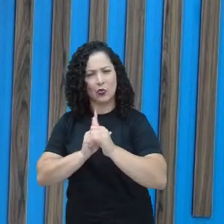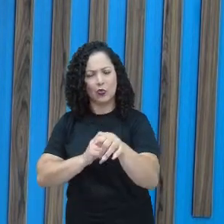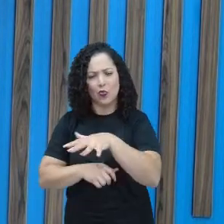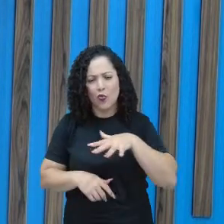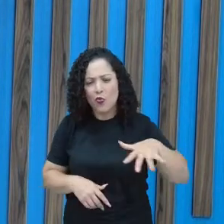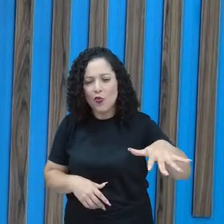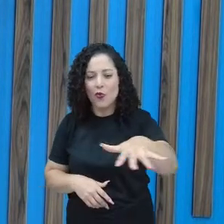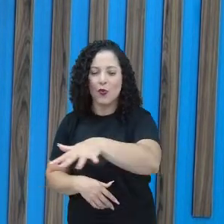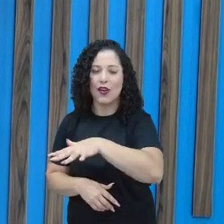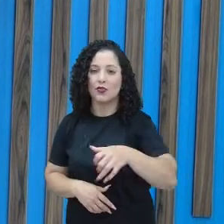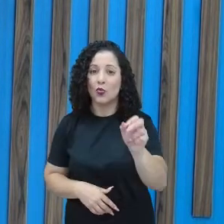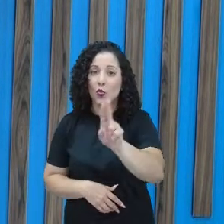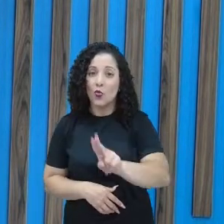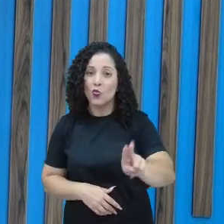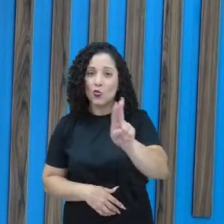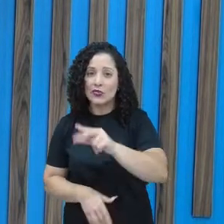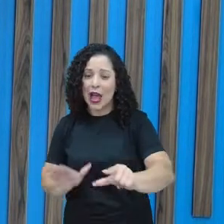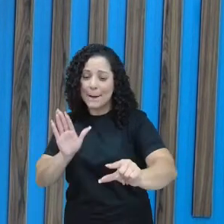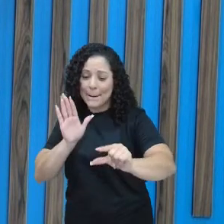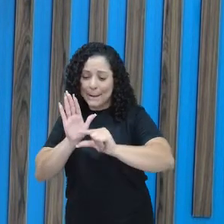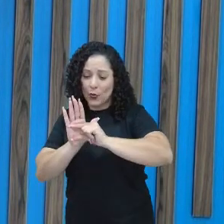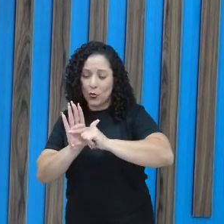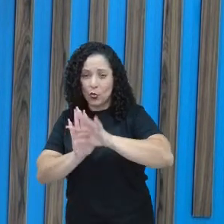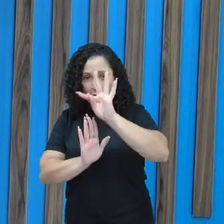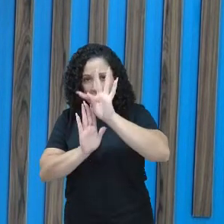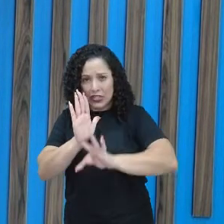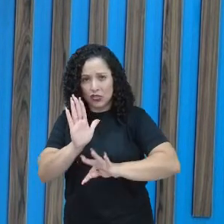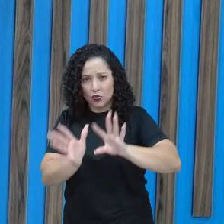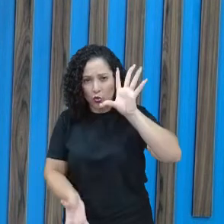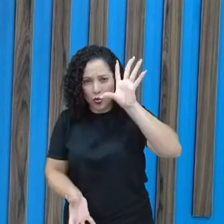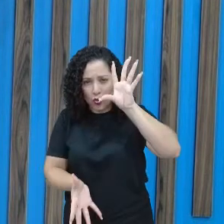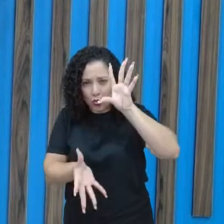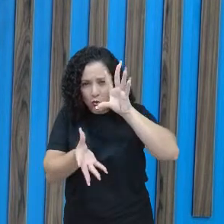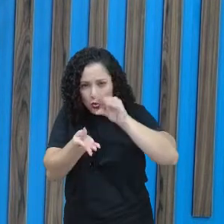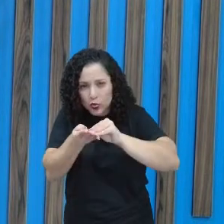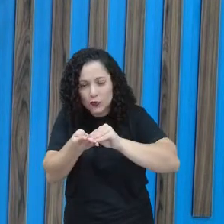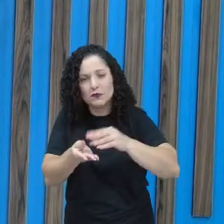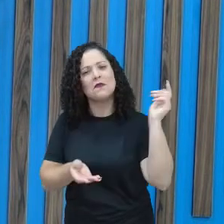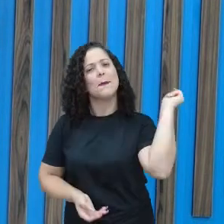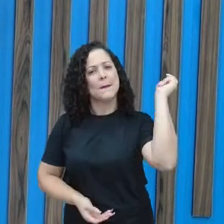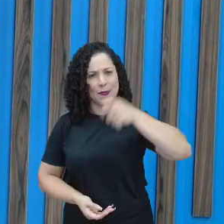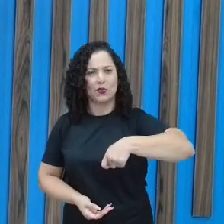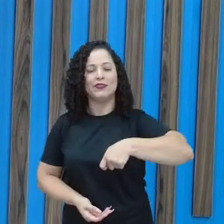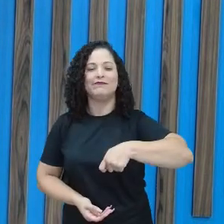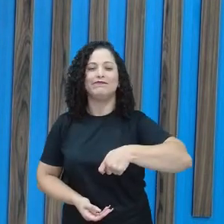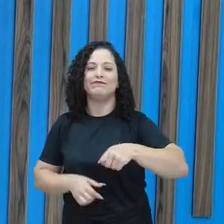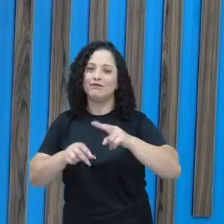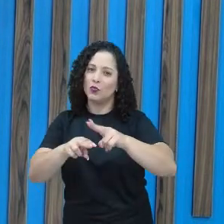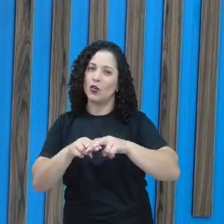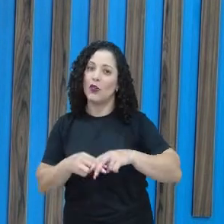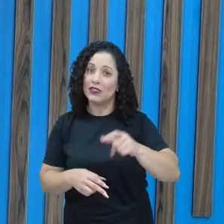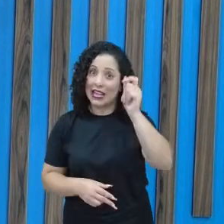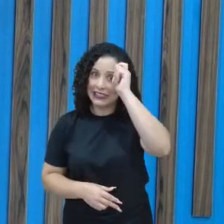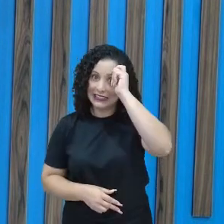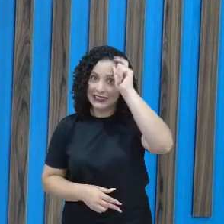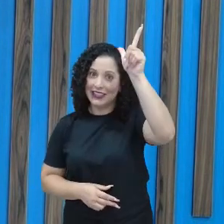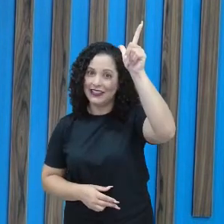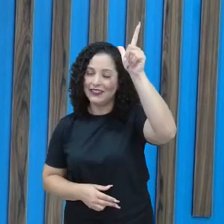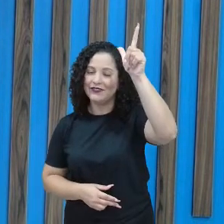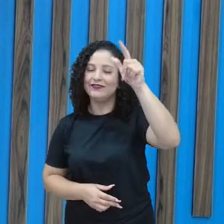espaço, usando muito pouco. E como isso é possível? Pelo uso criativo da